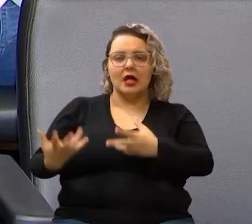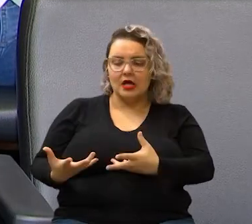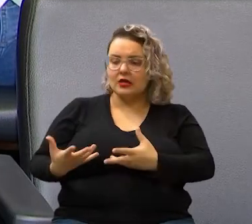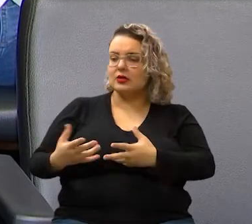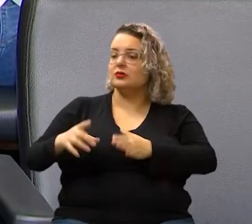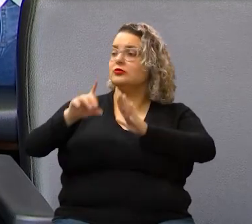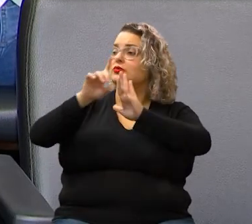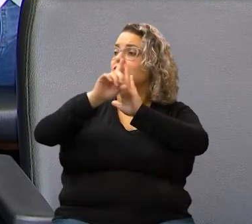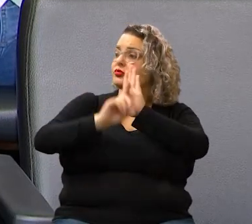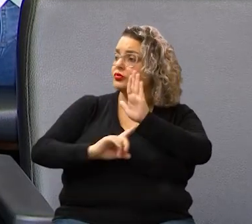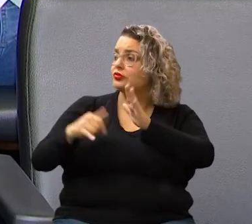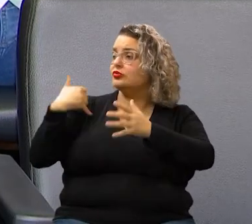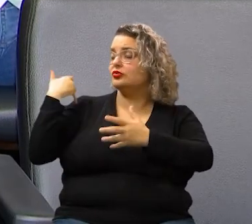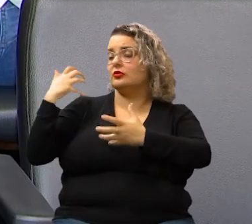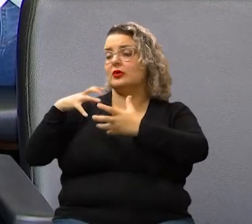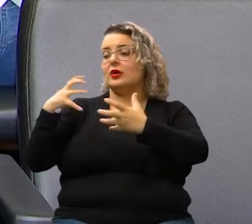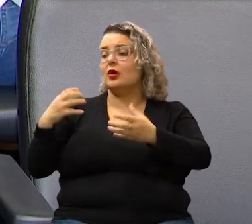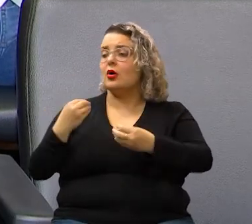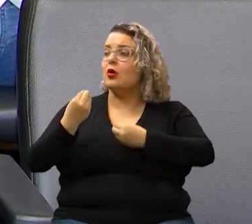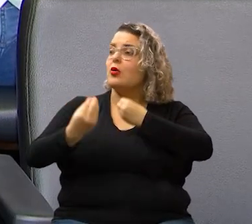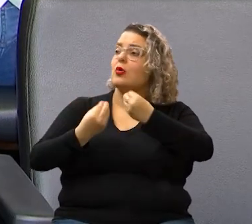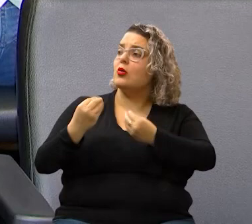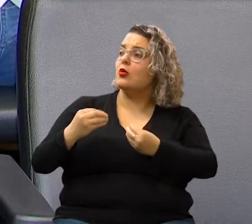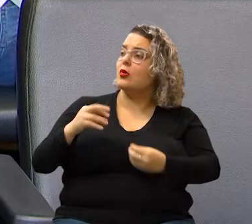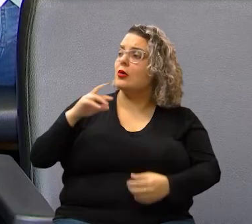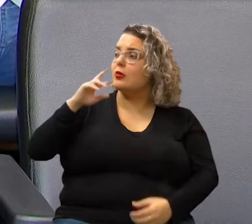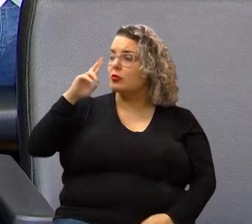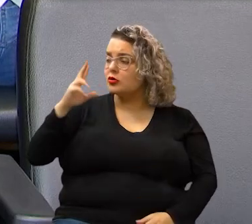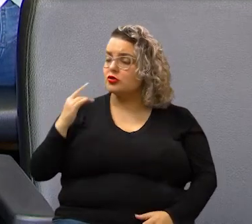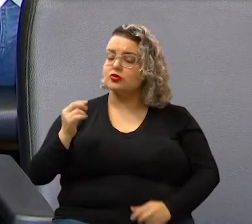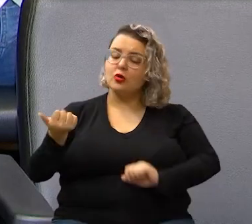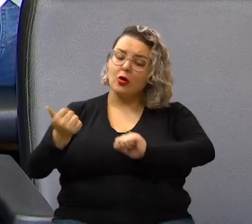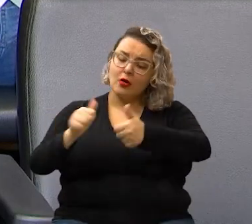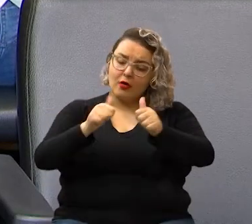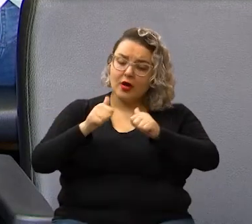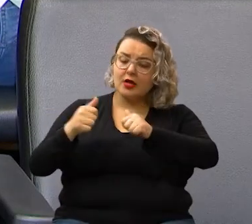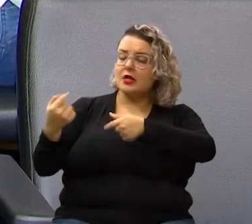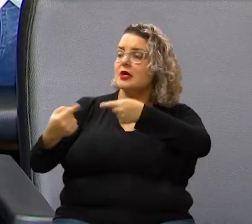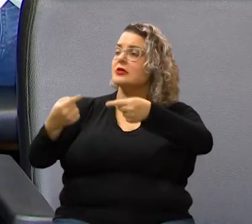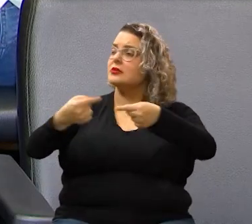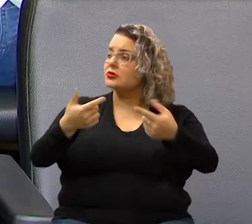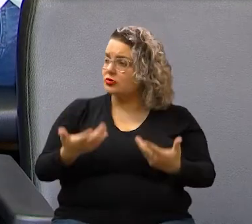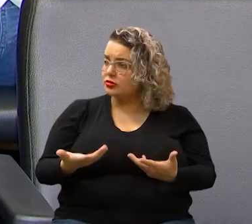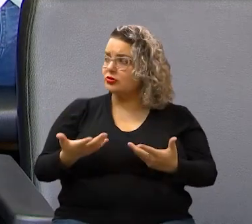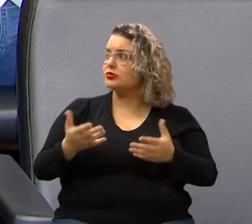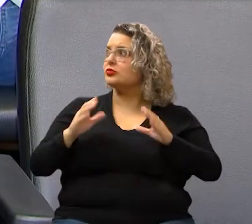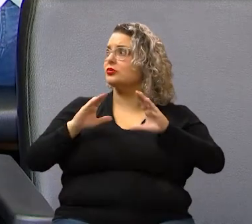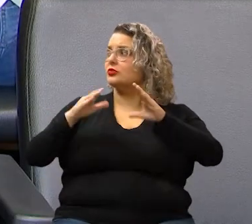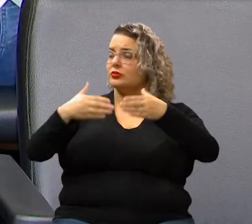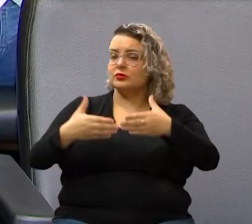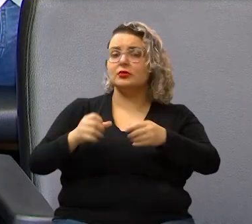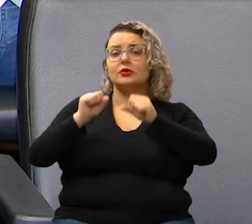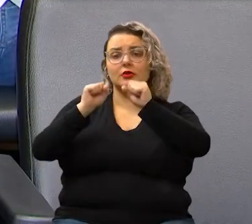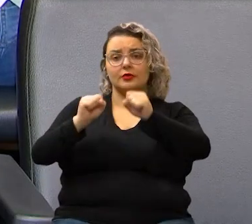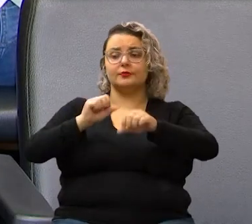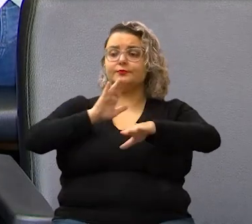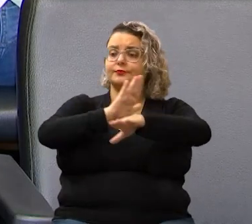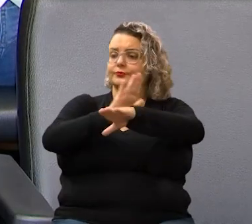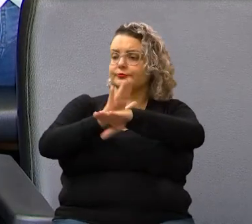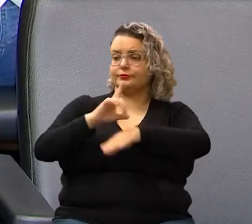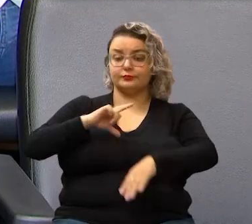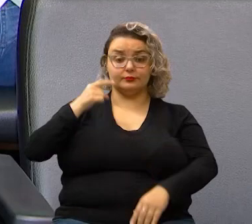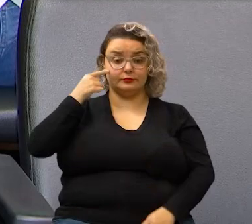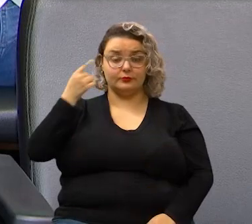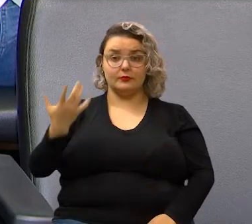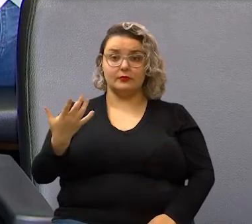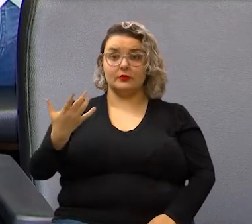analisados, a questão dos direitos dos idosos, de que maneira que você avalia que essas discussões, através da comissão, pode ajudar a